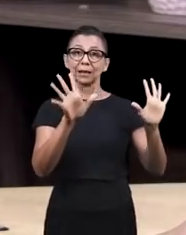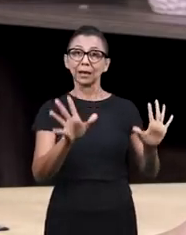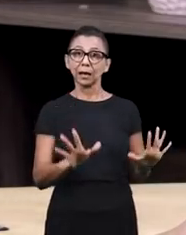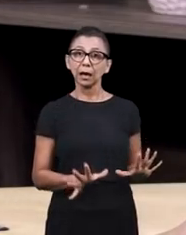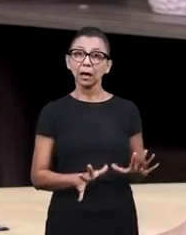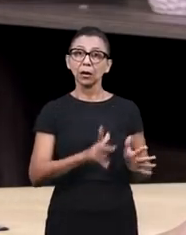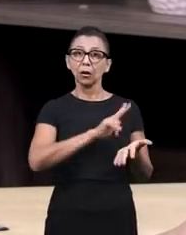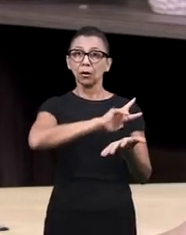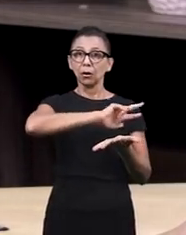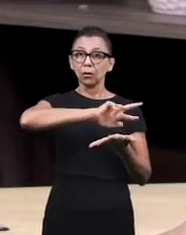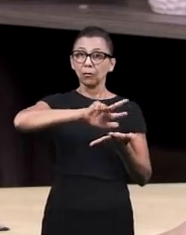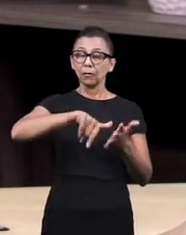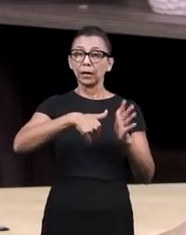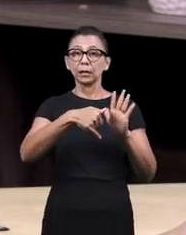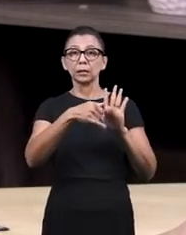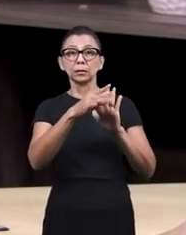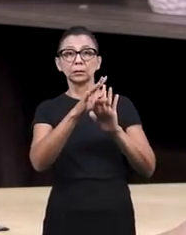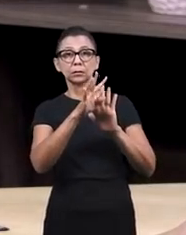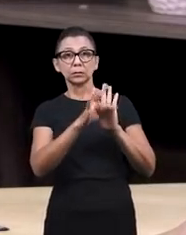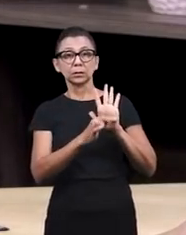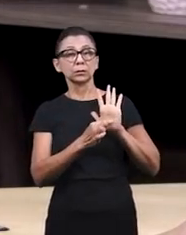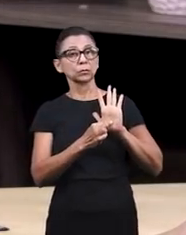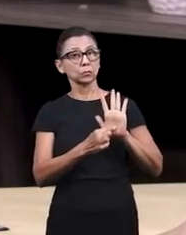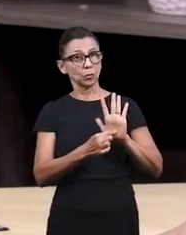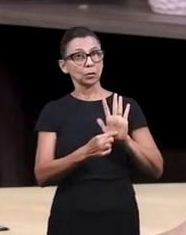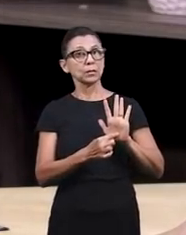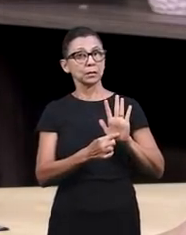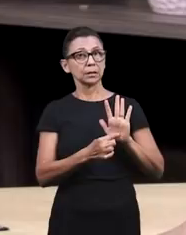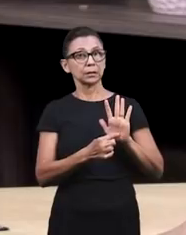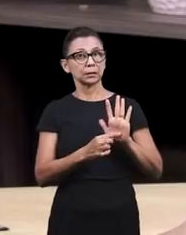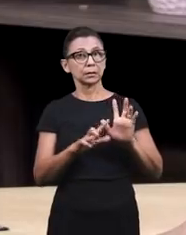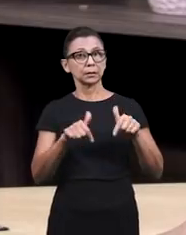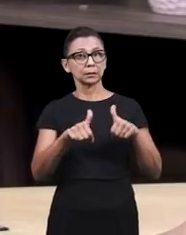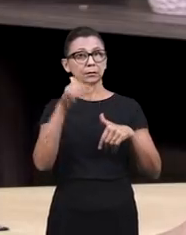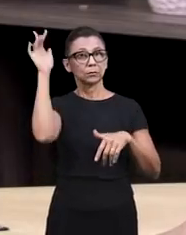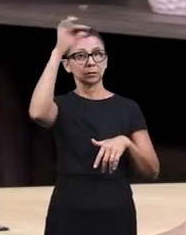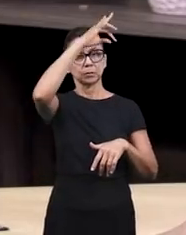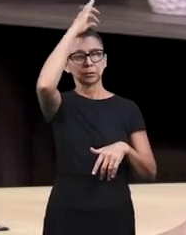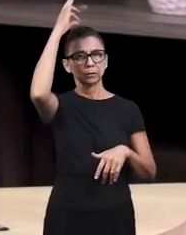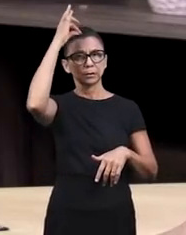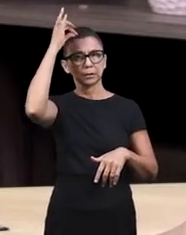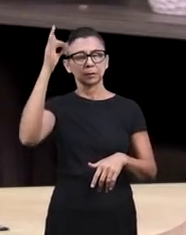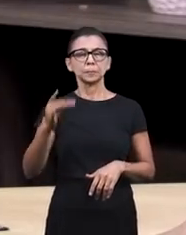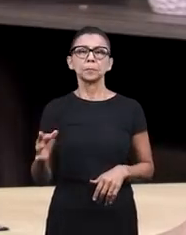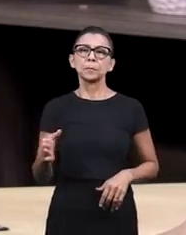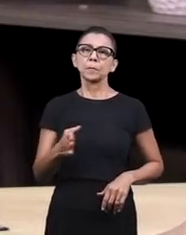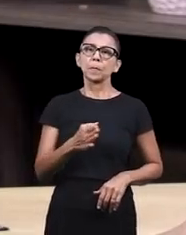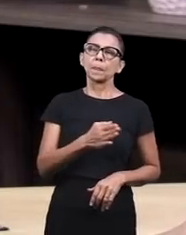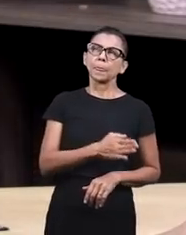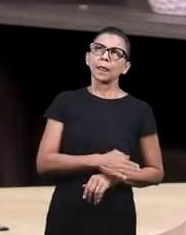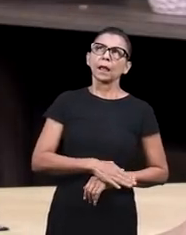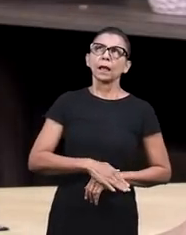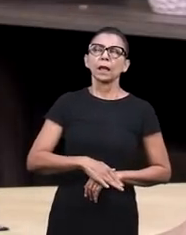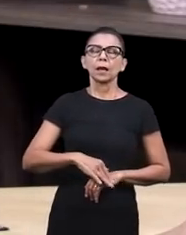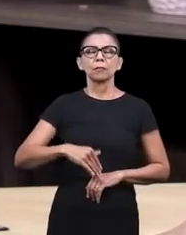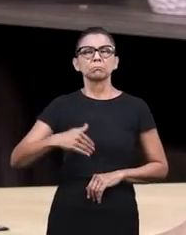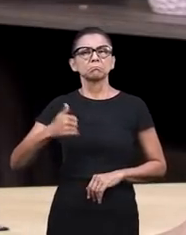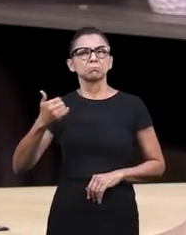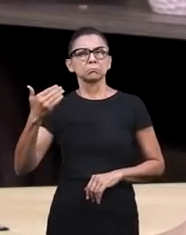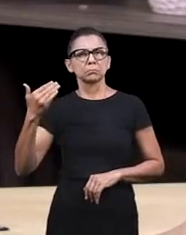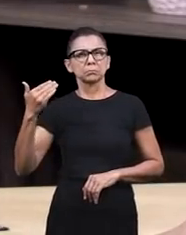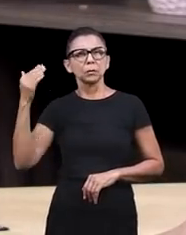de diversos textos no Velho Testamento, como nós abordamos aqui. E, naturalmente, para muitos, o